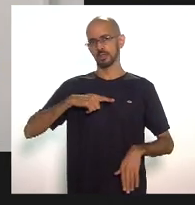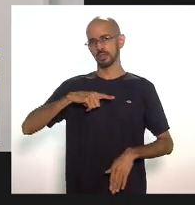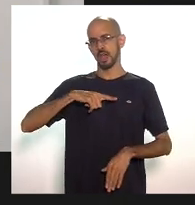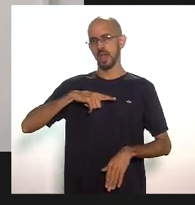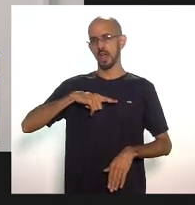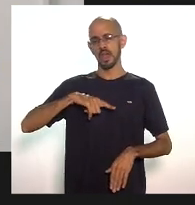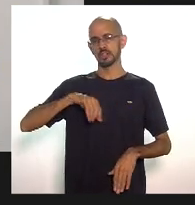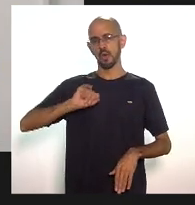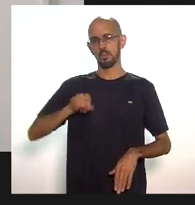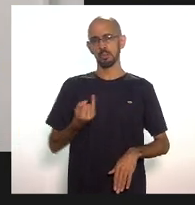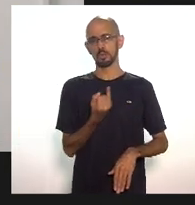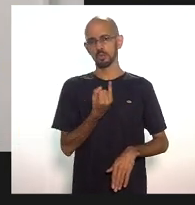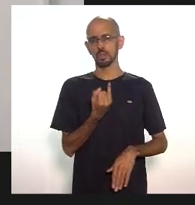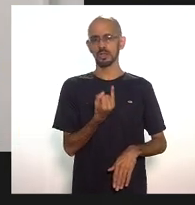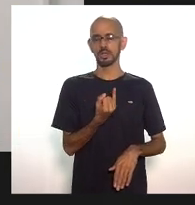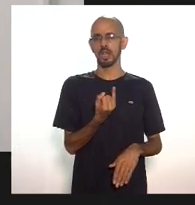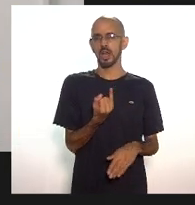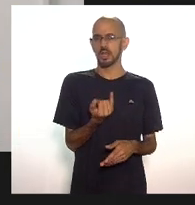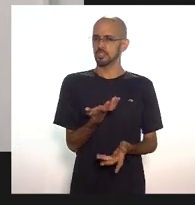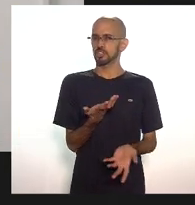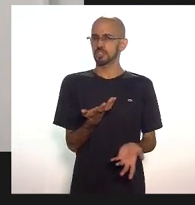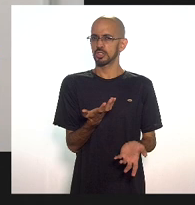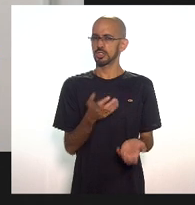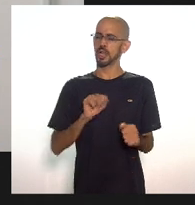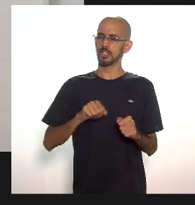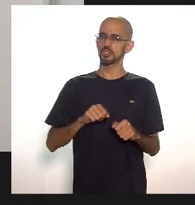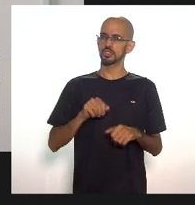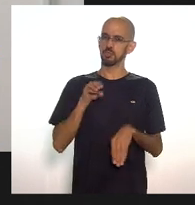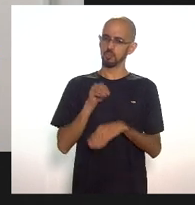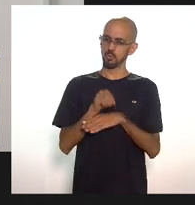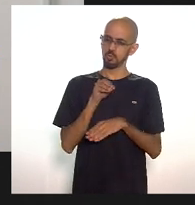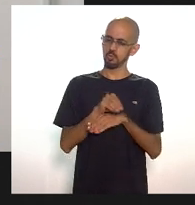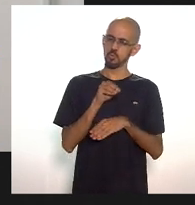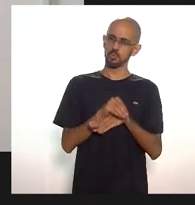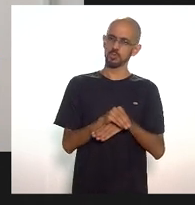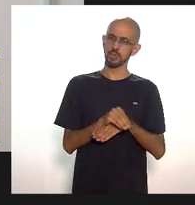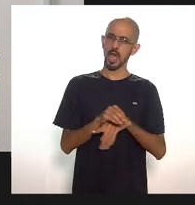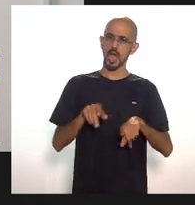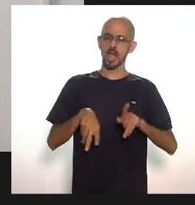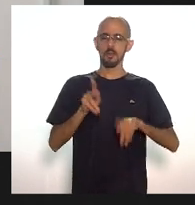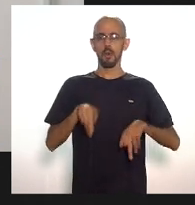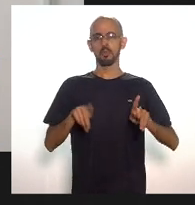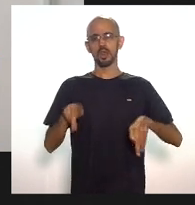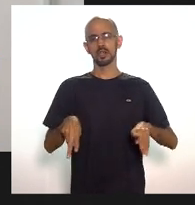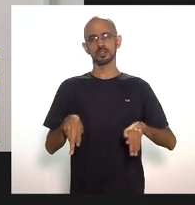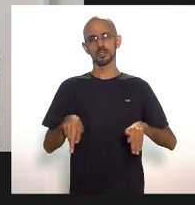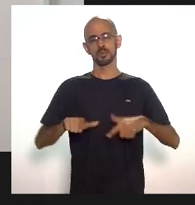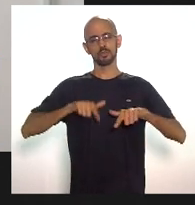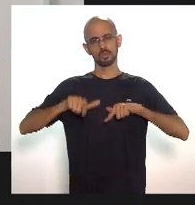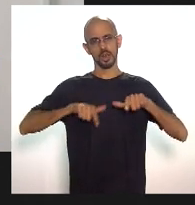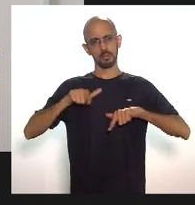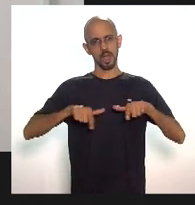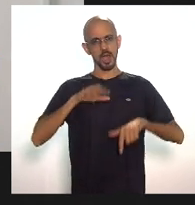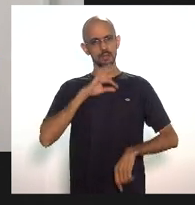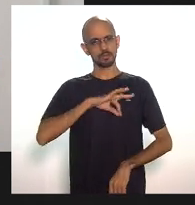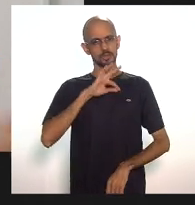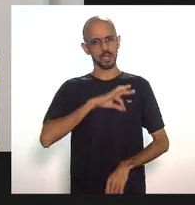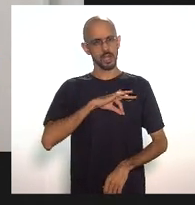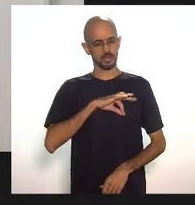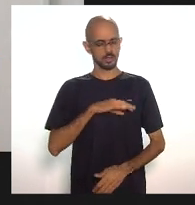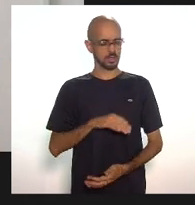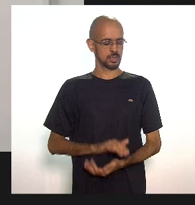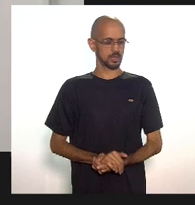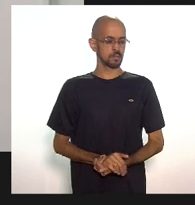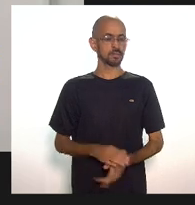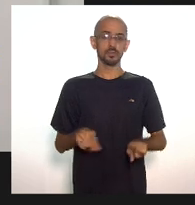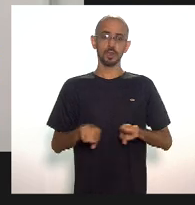de proteger, né, a sua população naquilo que diz respeito ao trabalho e à renda, né? E a sua